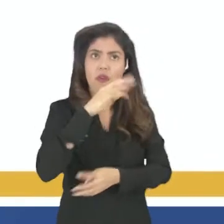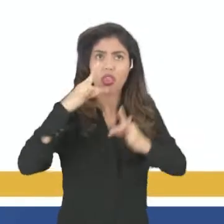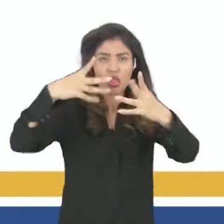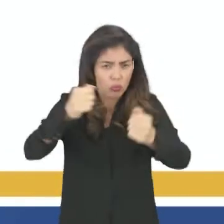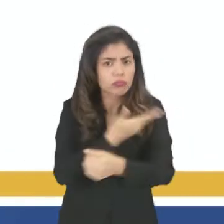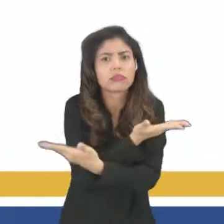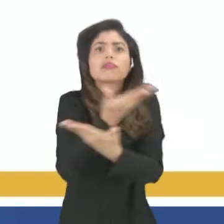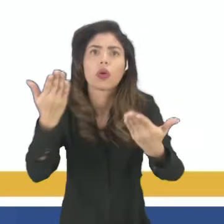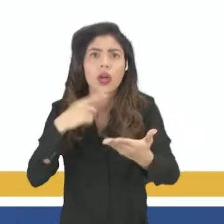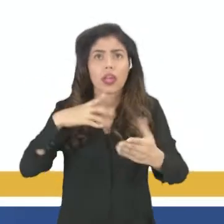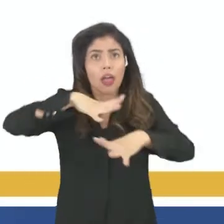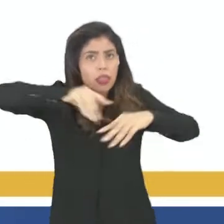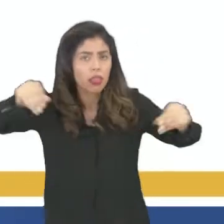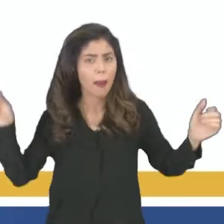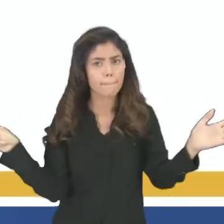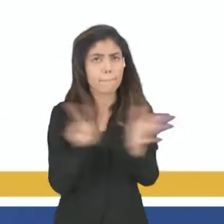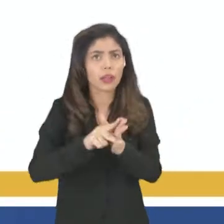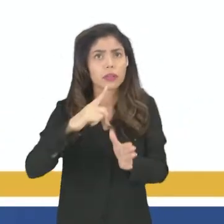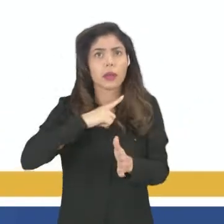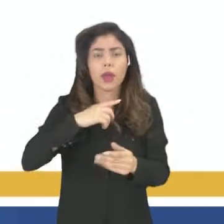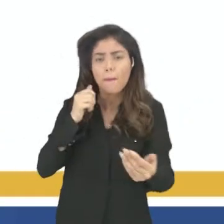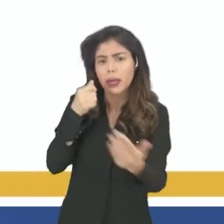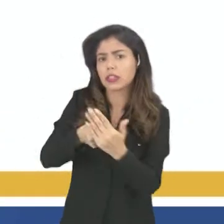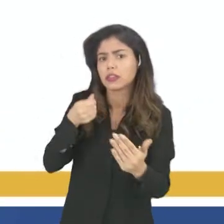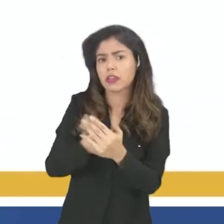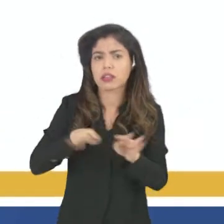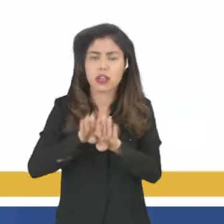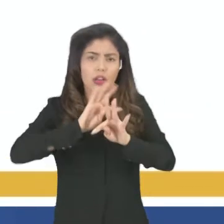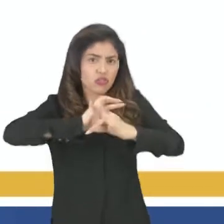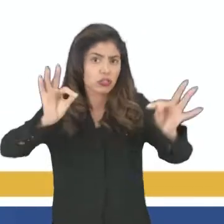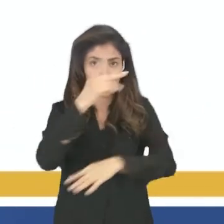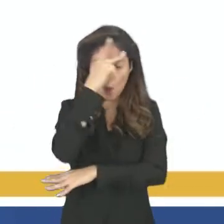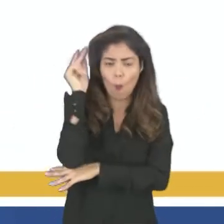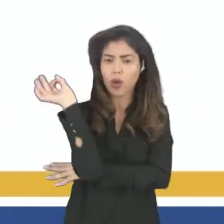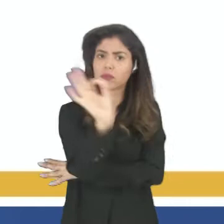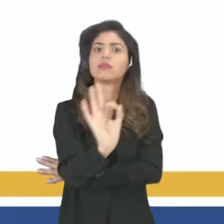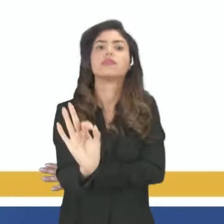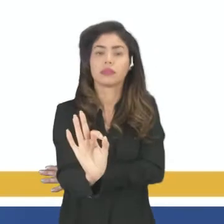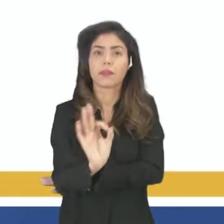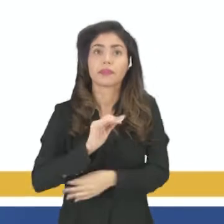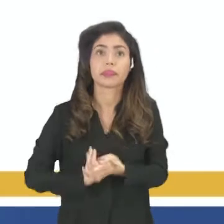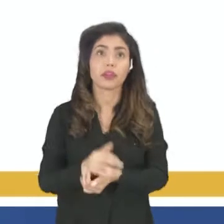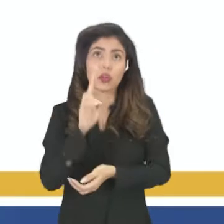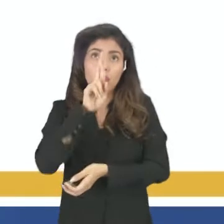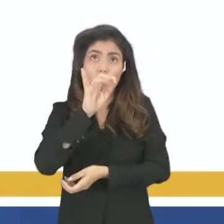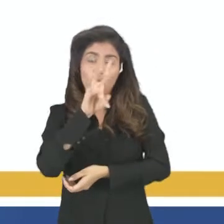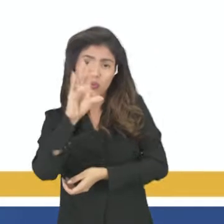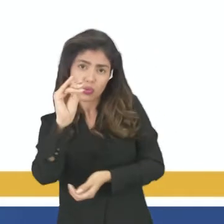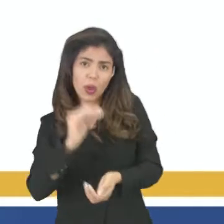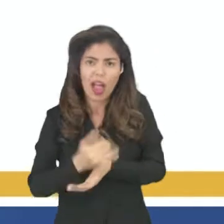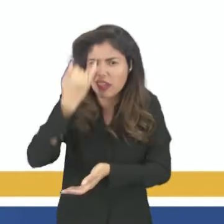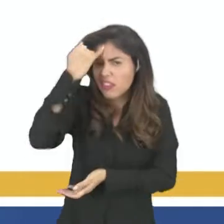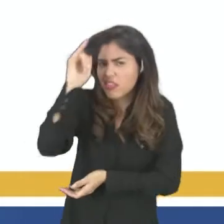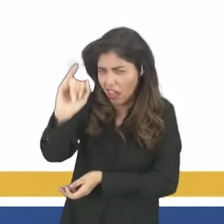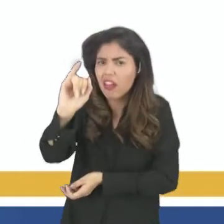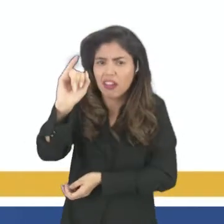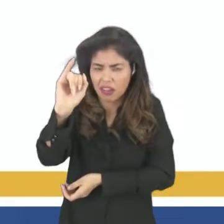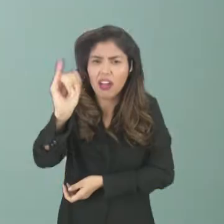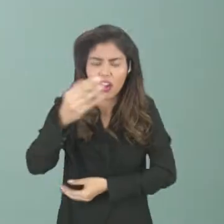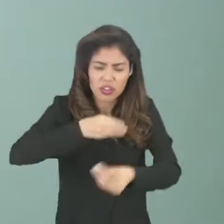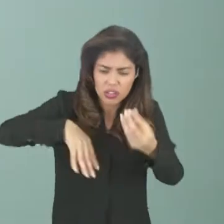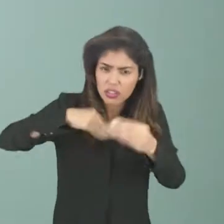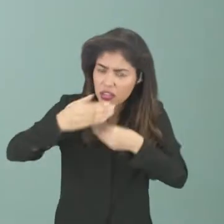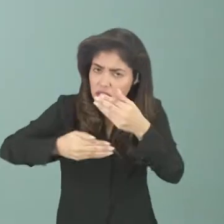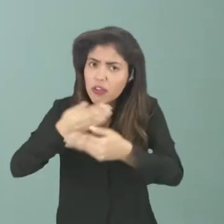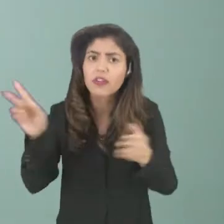a todos e que a terra, ela mesma não pertence a ninguém. Então, Rousseau, ele é o precursor dessa ideia que vai ser